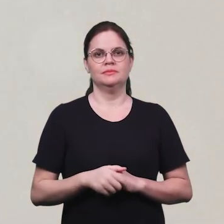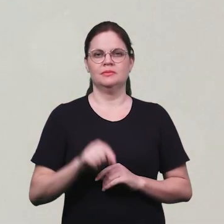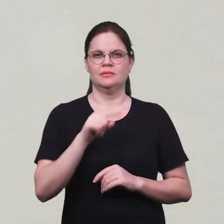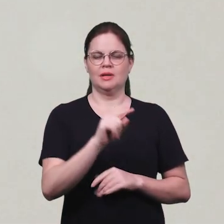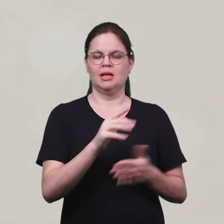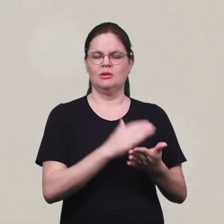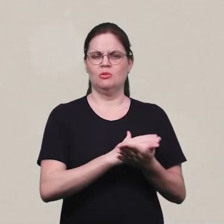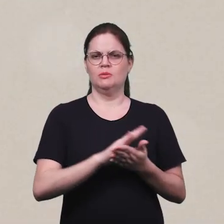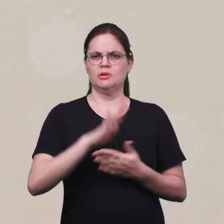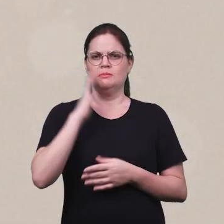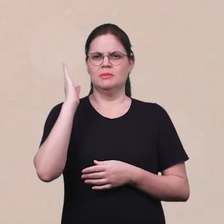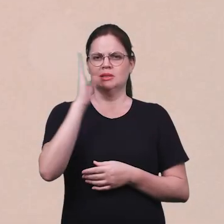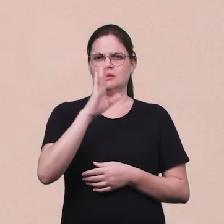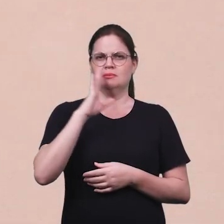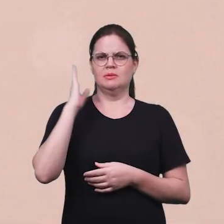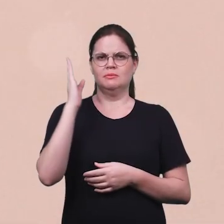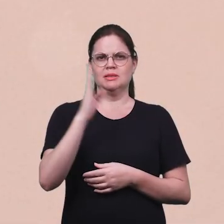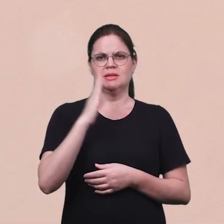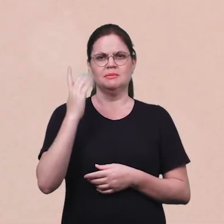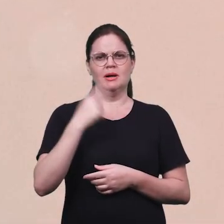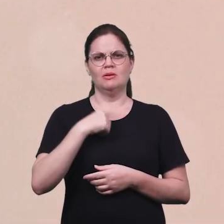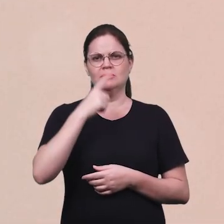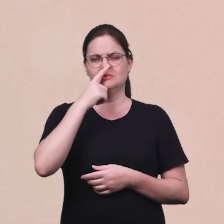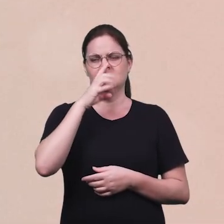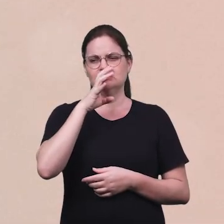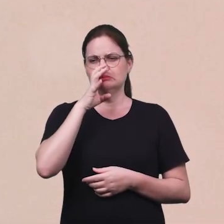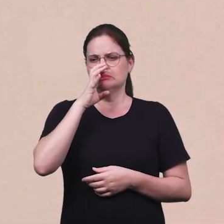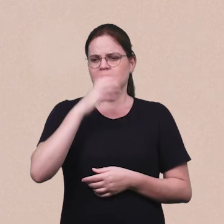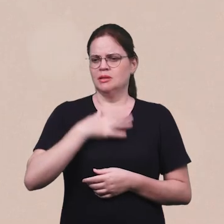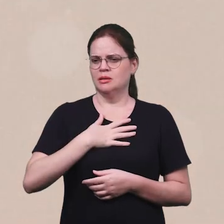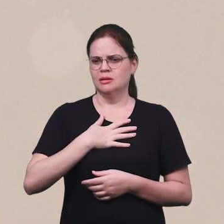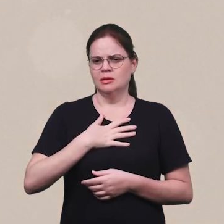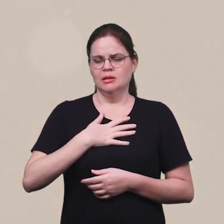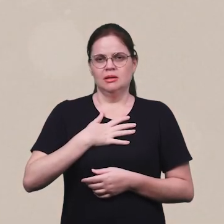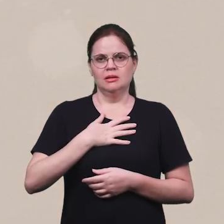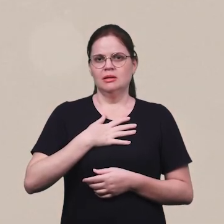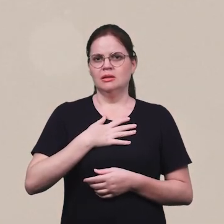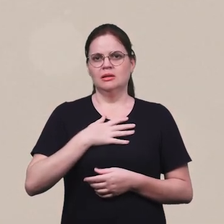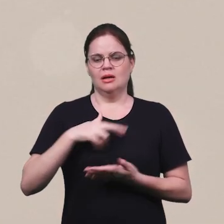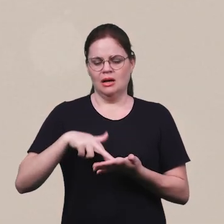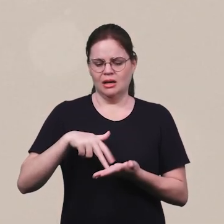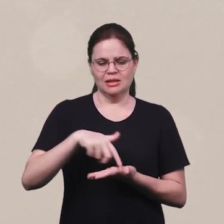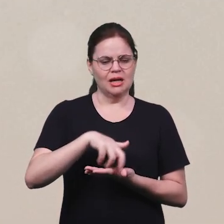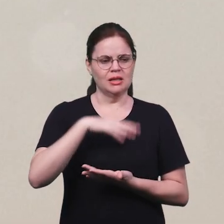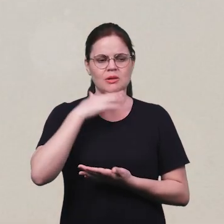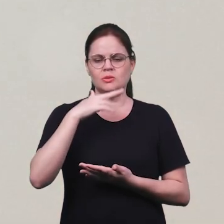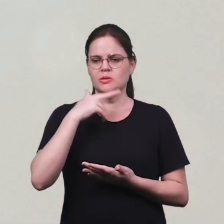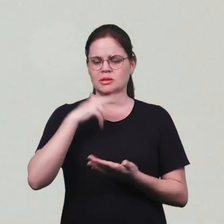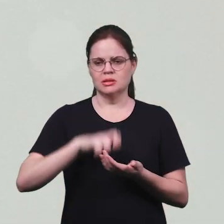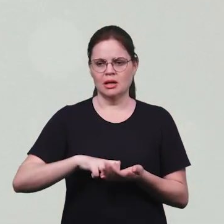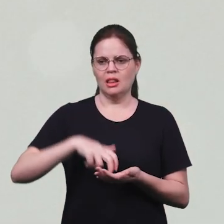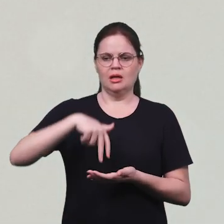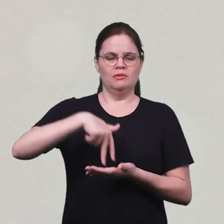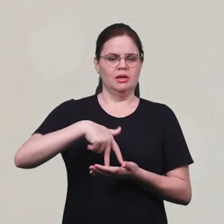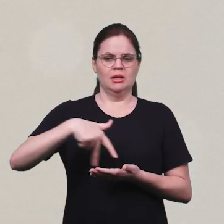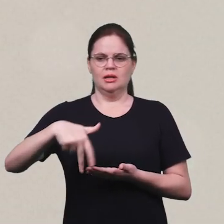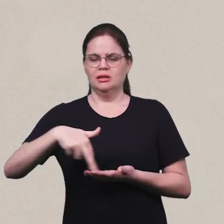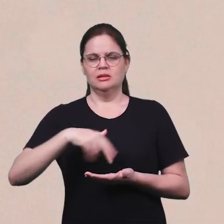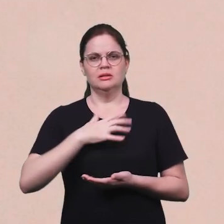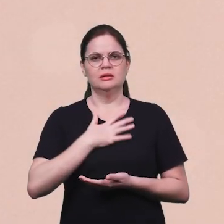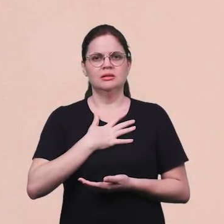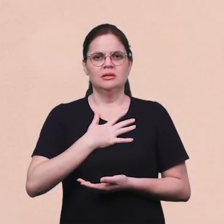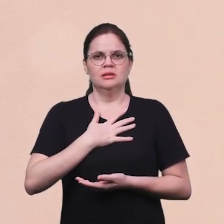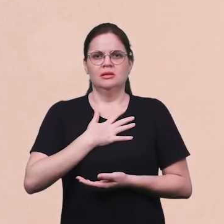Começou a passar muito mal, a se definhar e já não tinha muita força para caminhar, para levantar, para fazer as